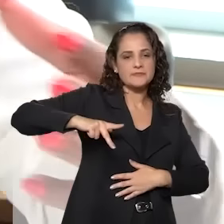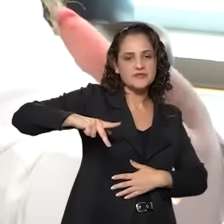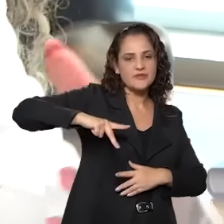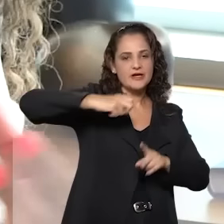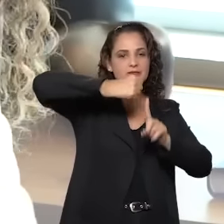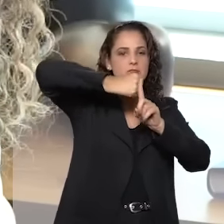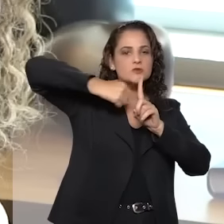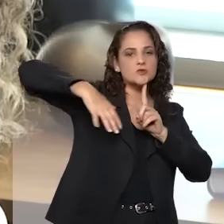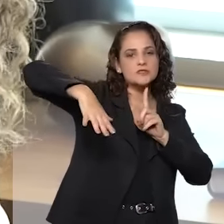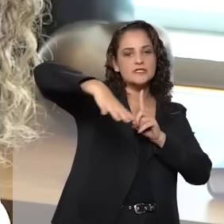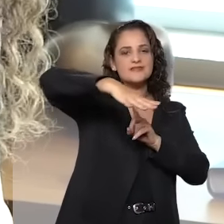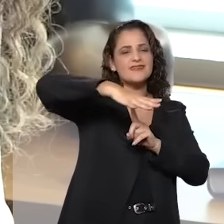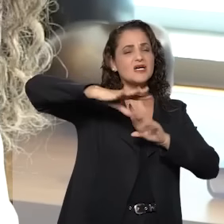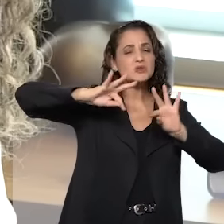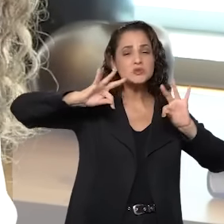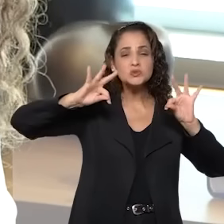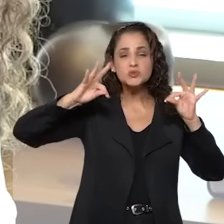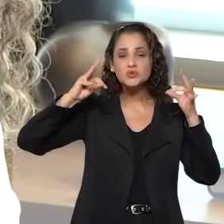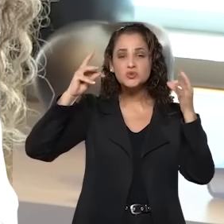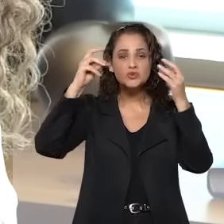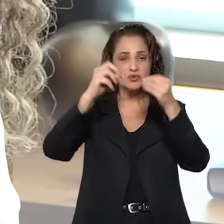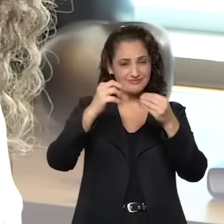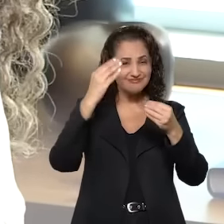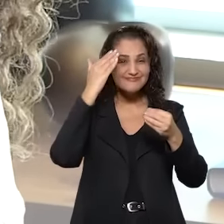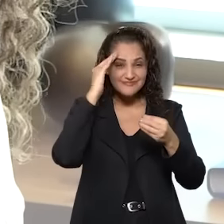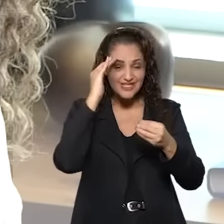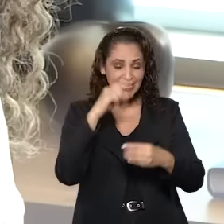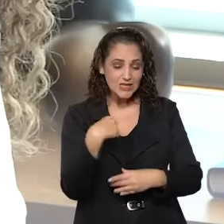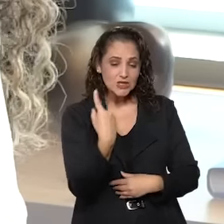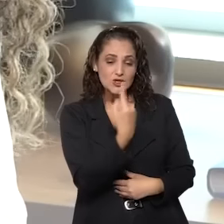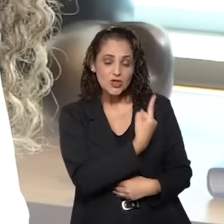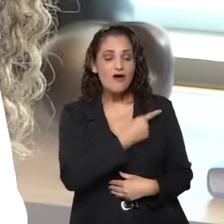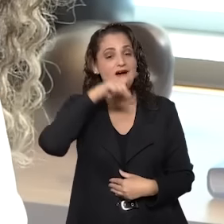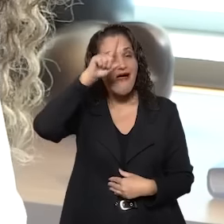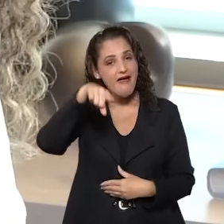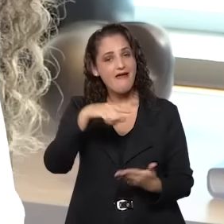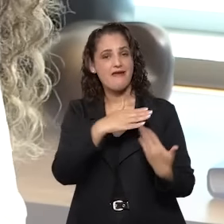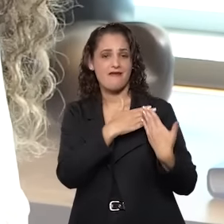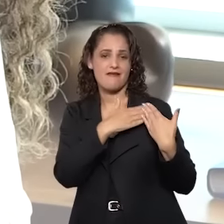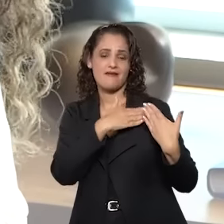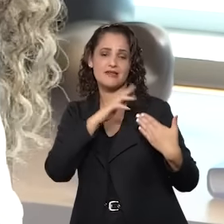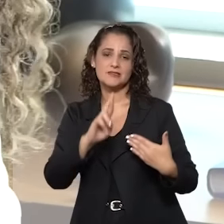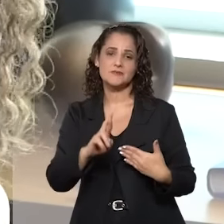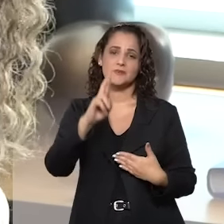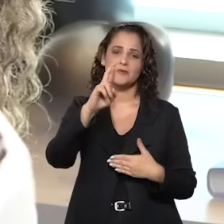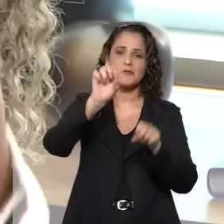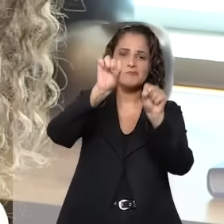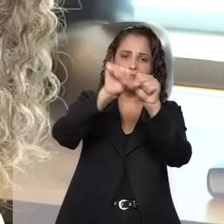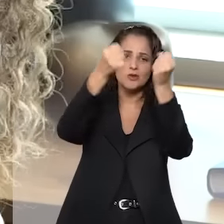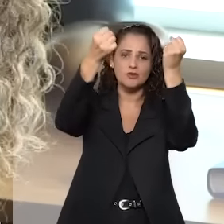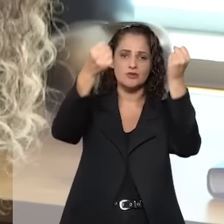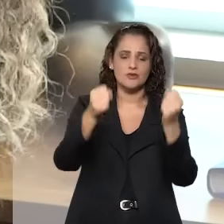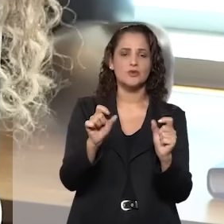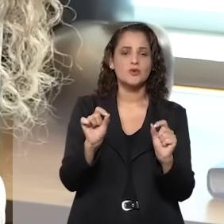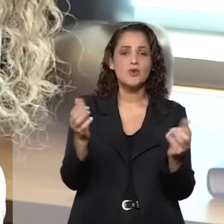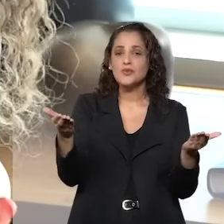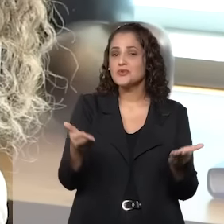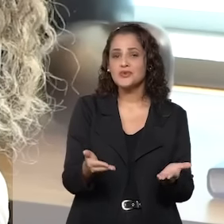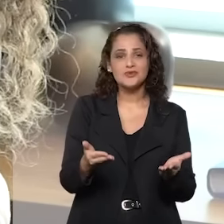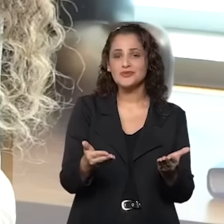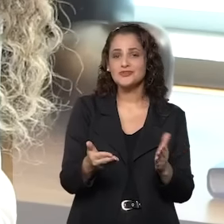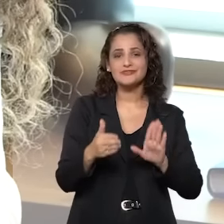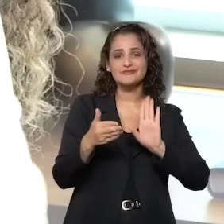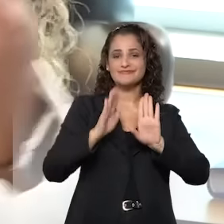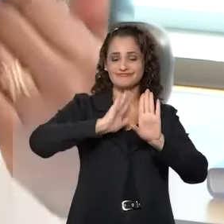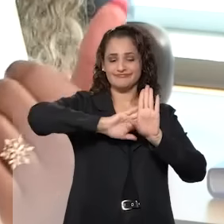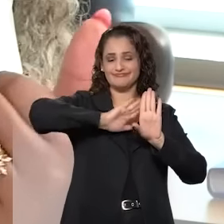sociedade civil como um todo né então Todos nós somos responsáveis por desconstruir o que hoje se tornou